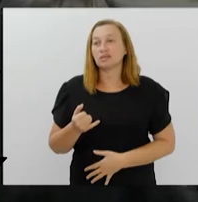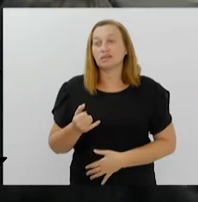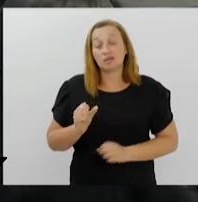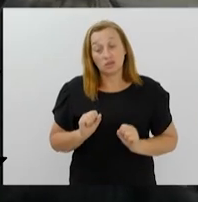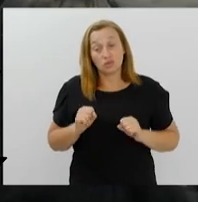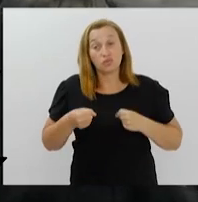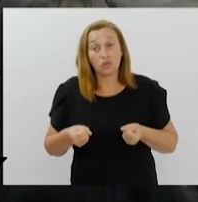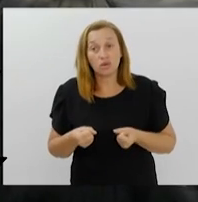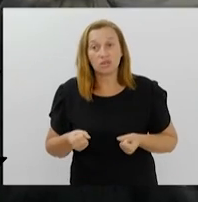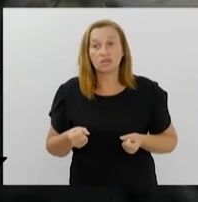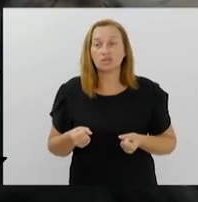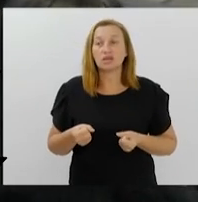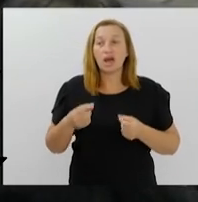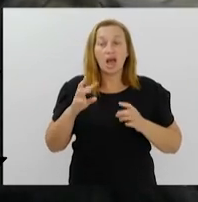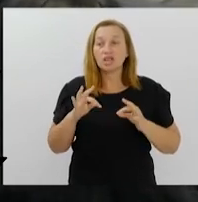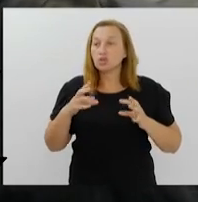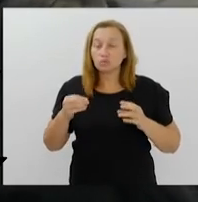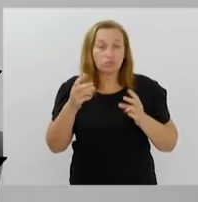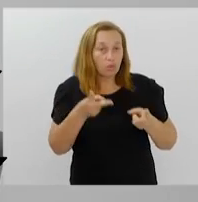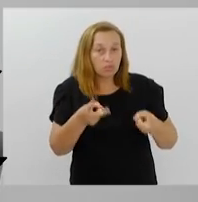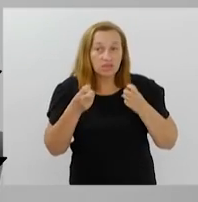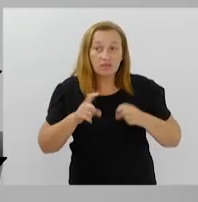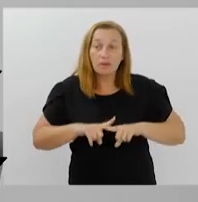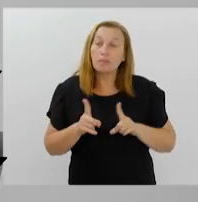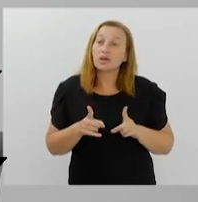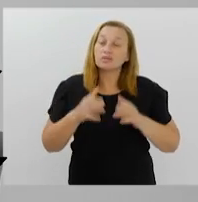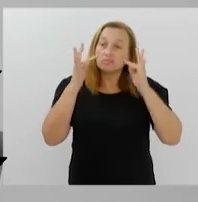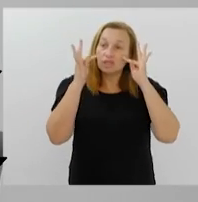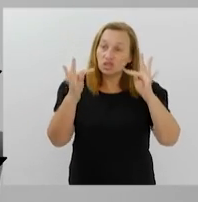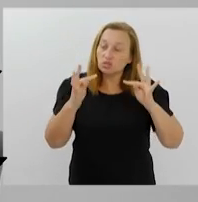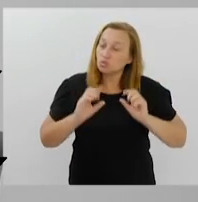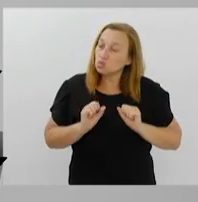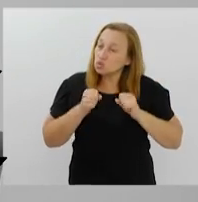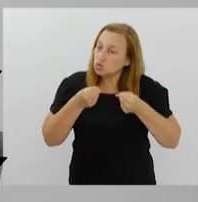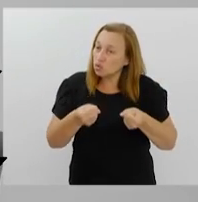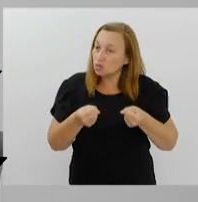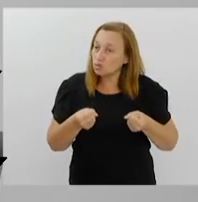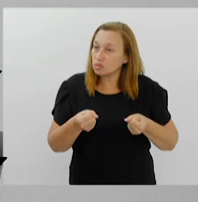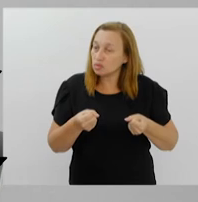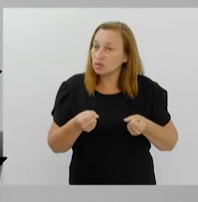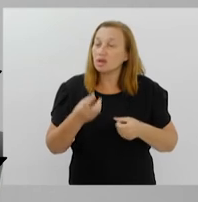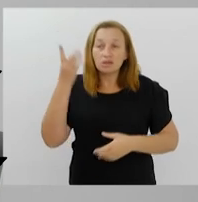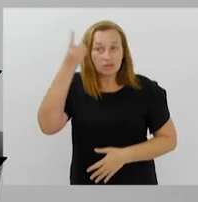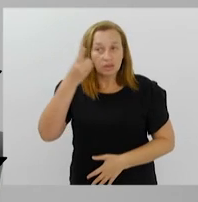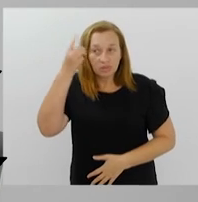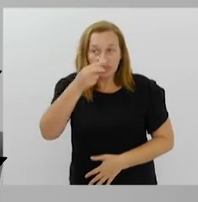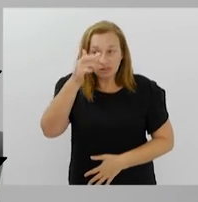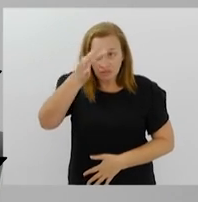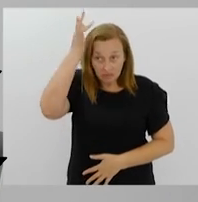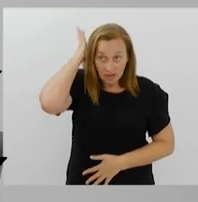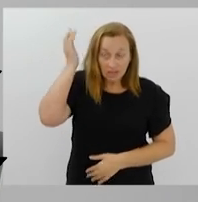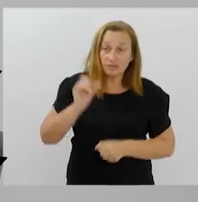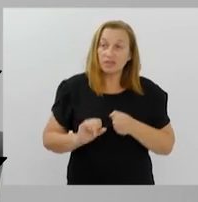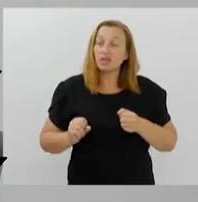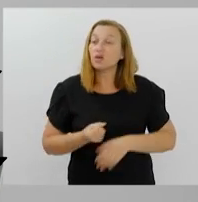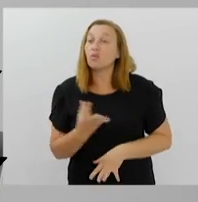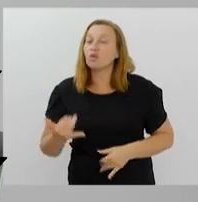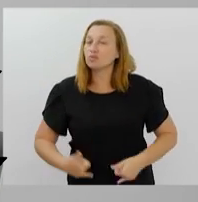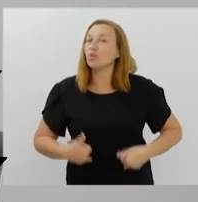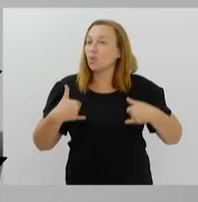Célia é atenta tudo mas eu dou um testemunho do esforço que o deputado Fred tá fazendo e o quanto ele se